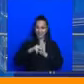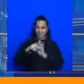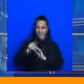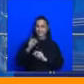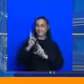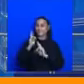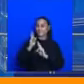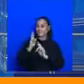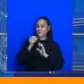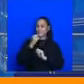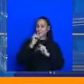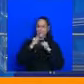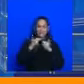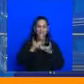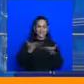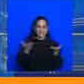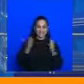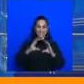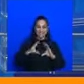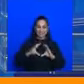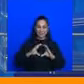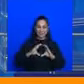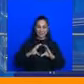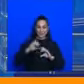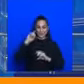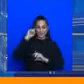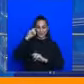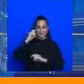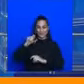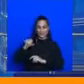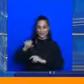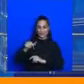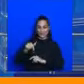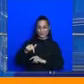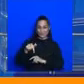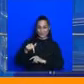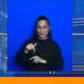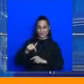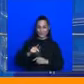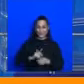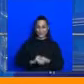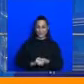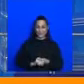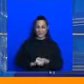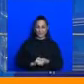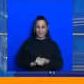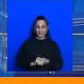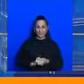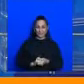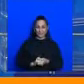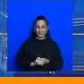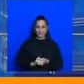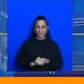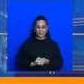você, estamos na torcida, boa sorte. Bola preta 97, preta número